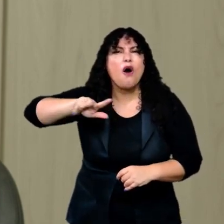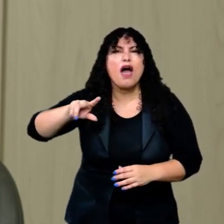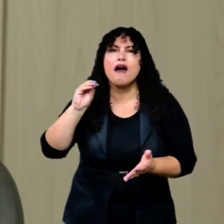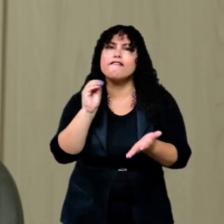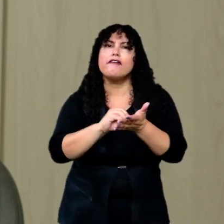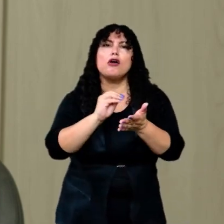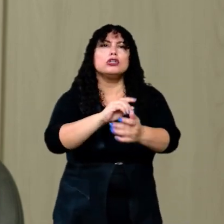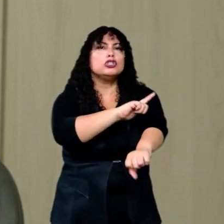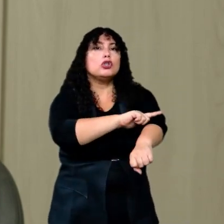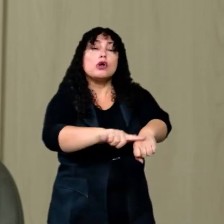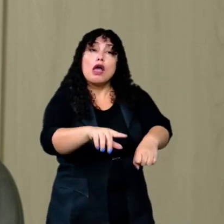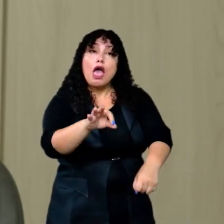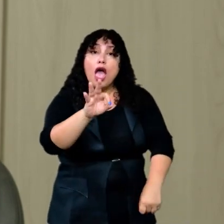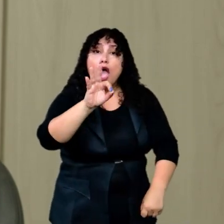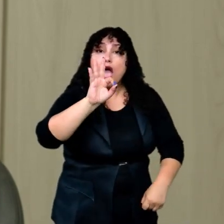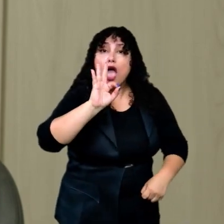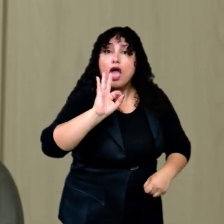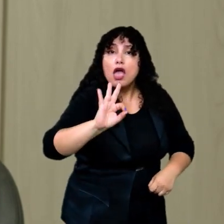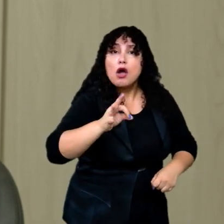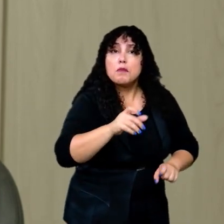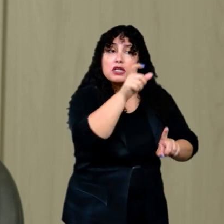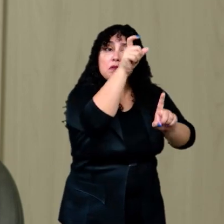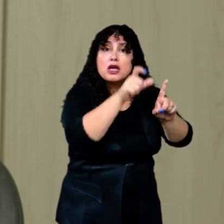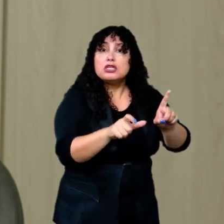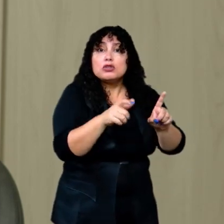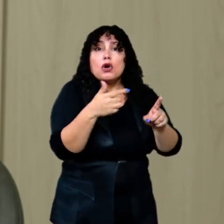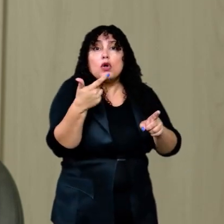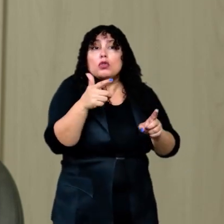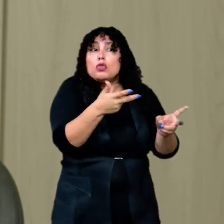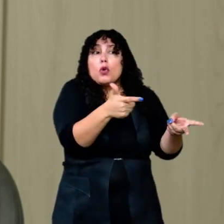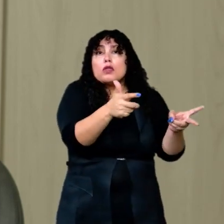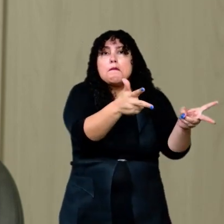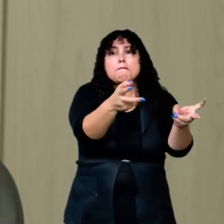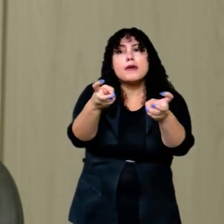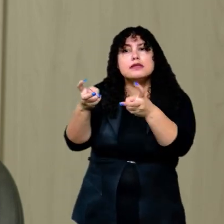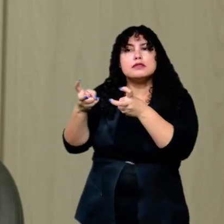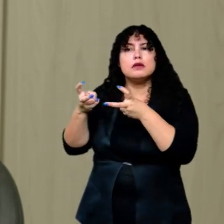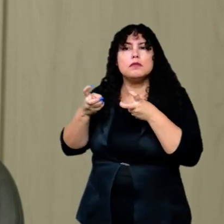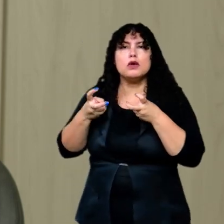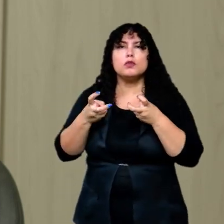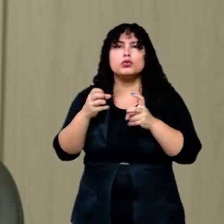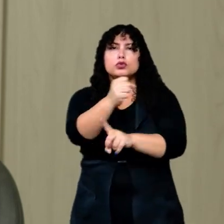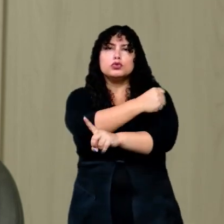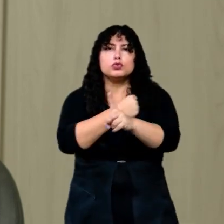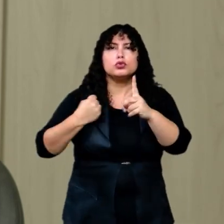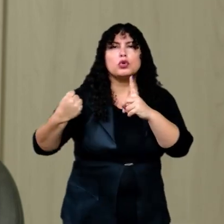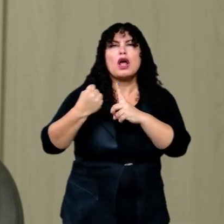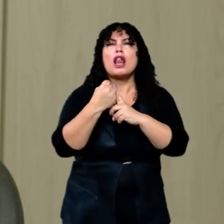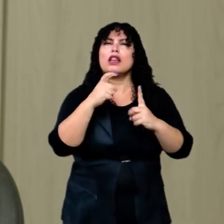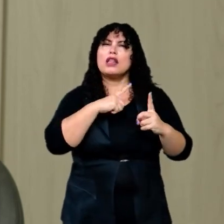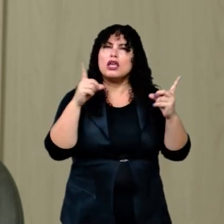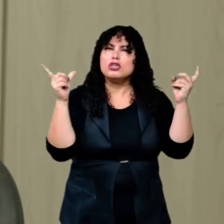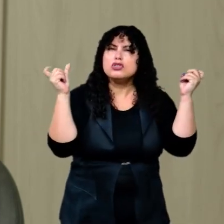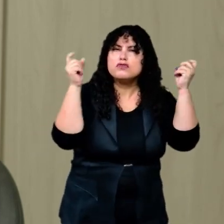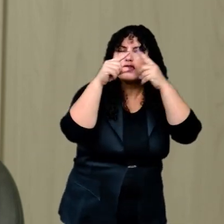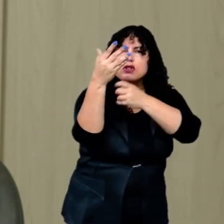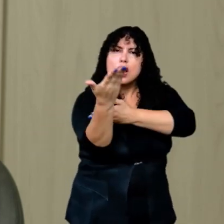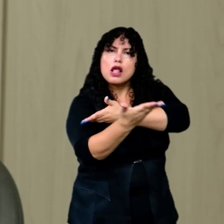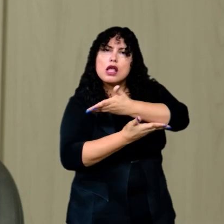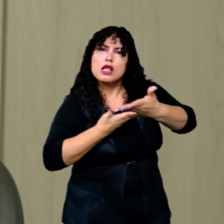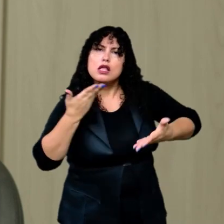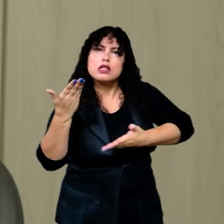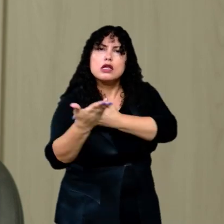falta de educação, é realmente a pessoa não tem essa percepção, né, do social, ela tem essa dificuldade da